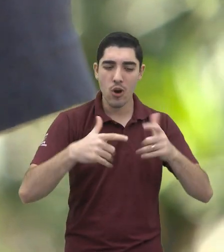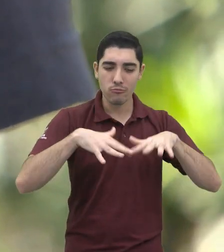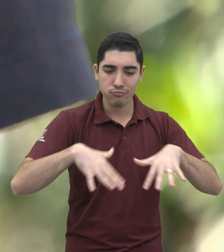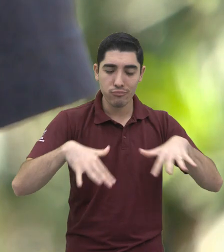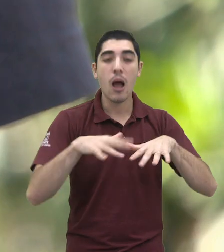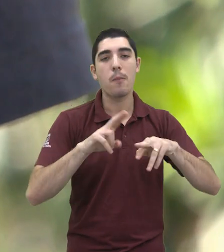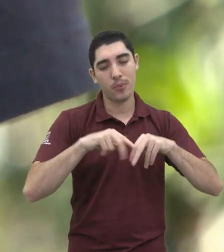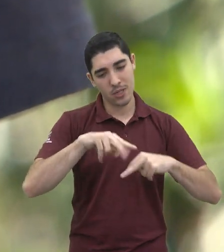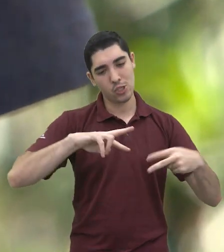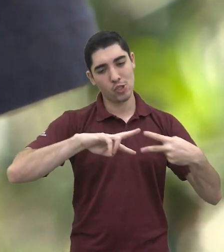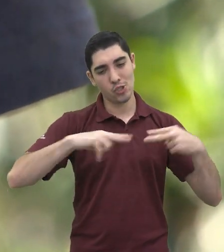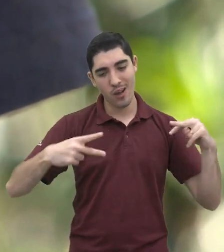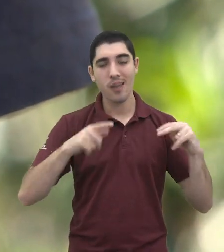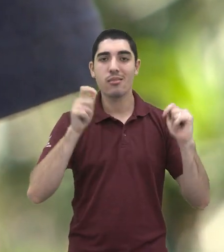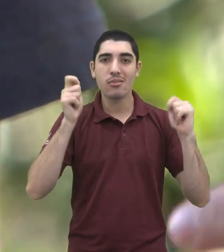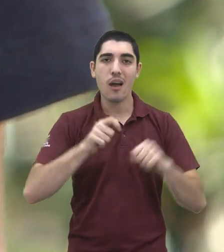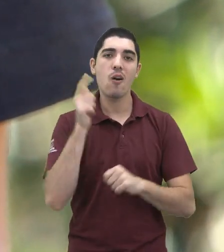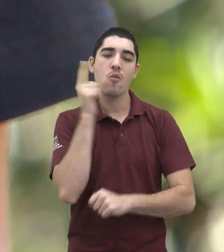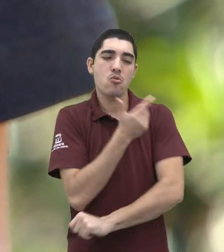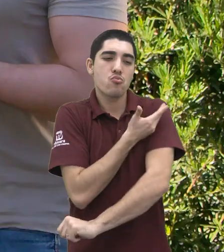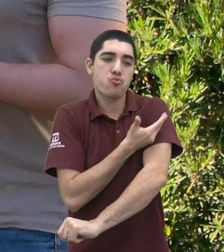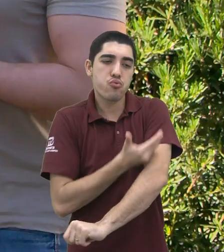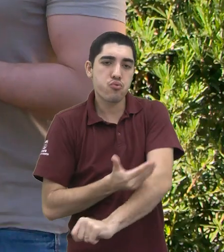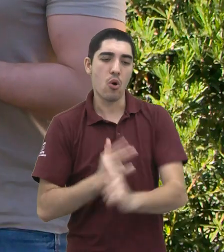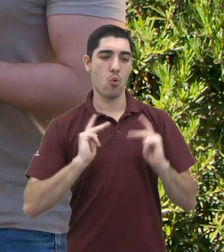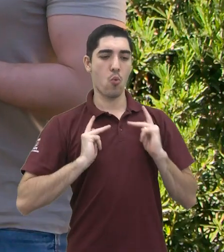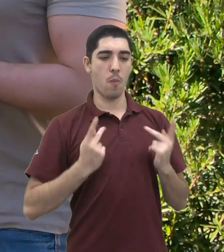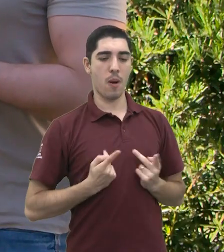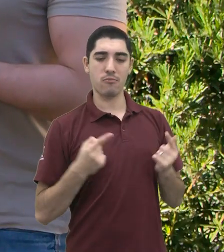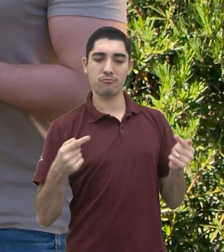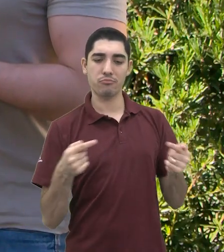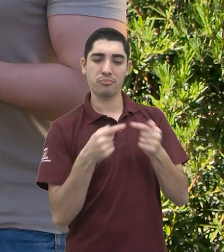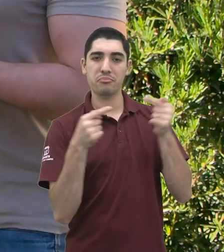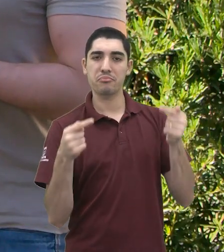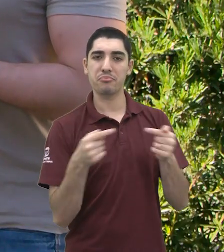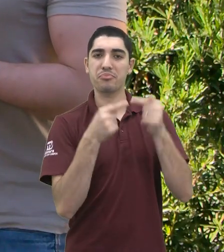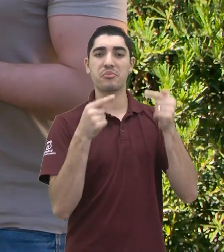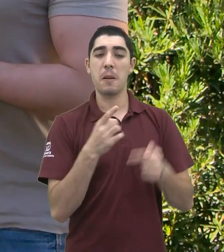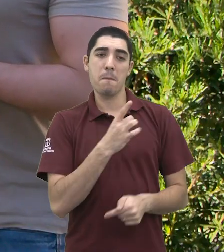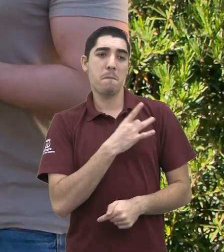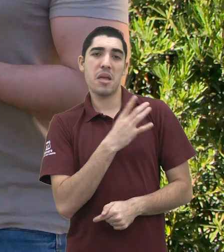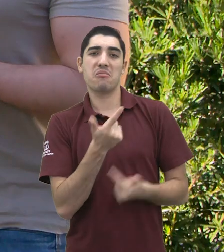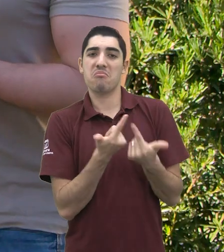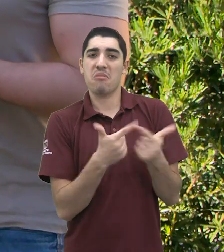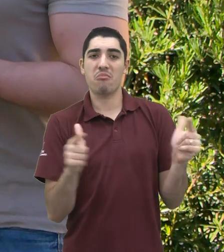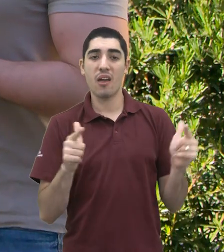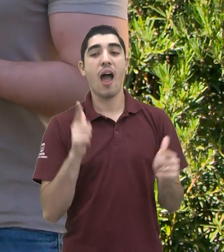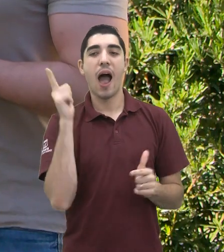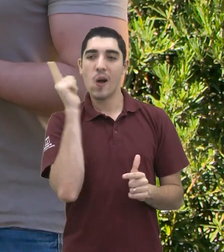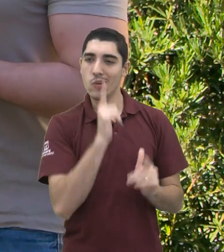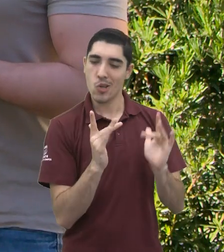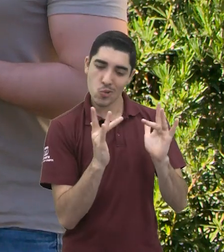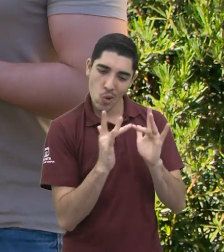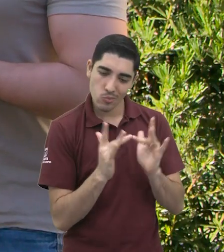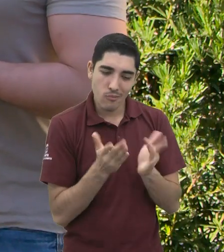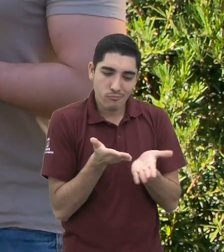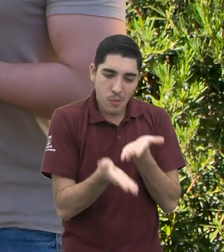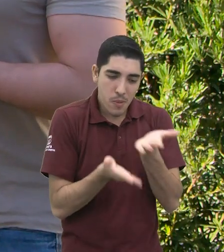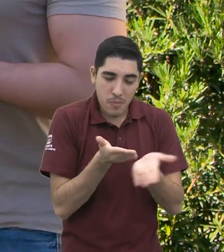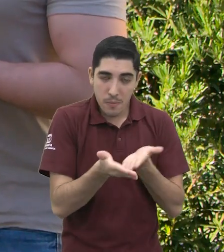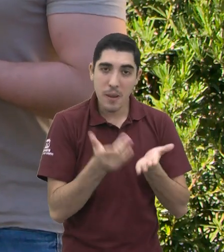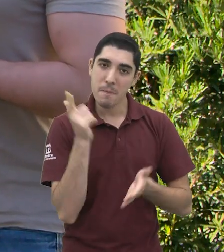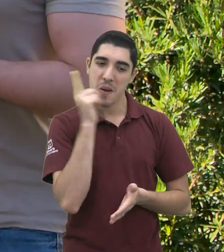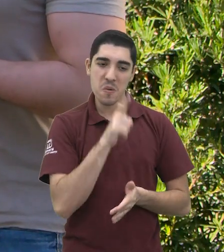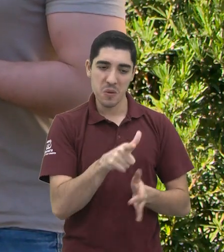genética proporciona, lógico, que esses bichos fiquem cada vez mais próximos da gente, com menos medo, e a gente consiga ter esse contato